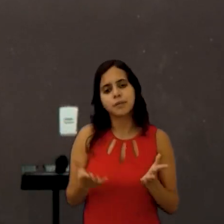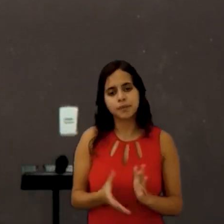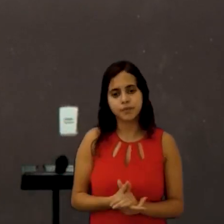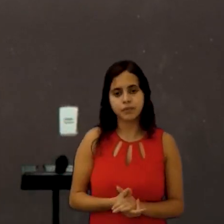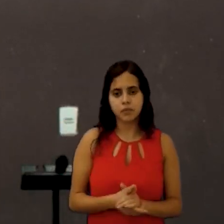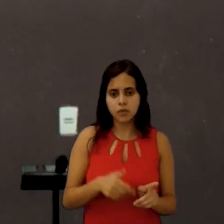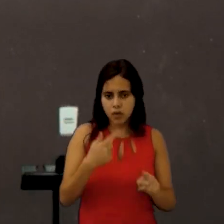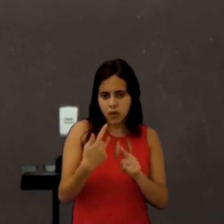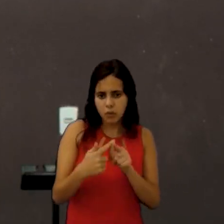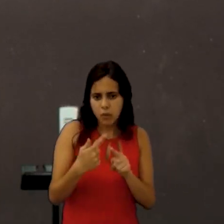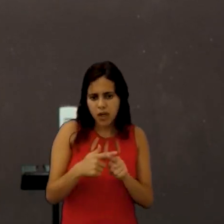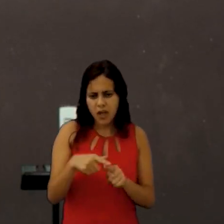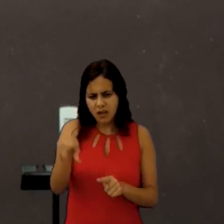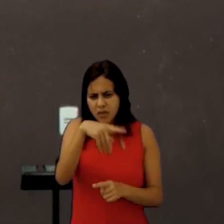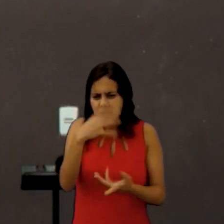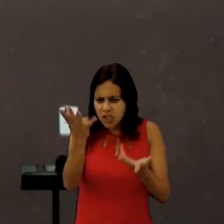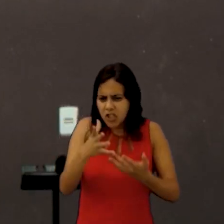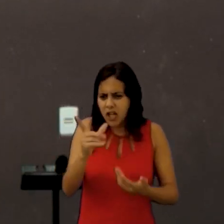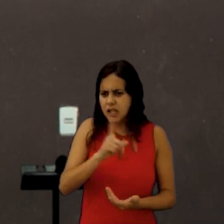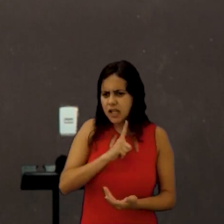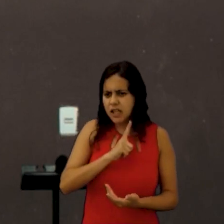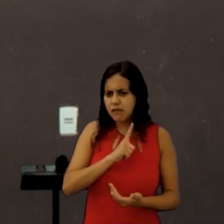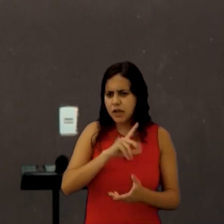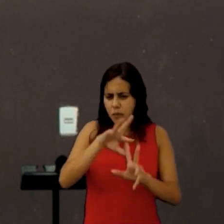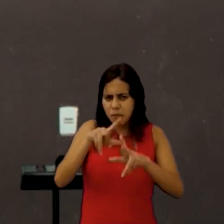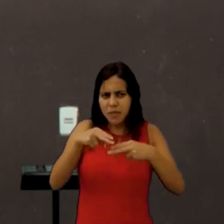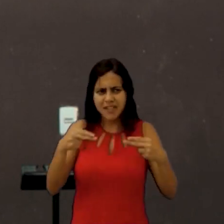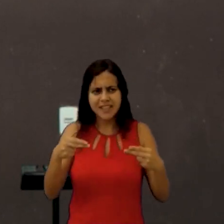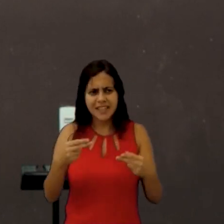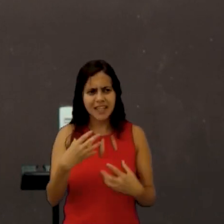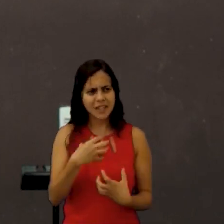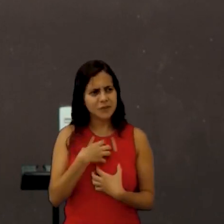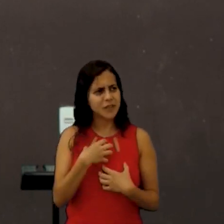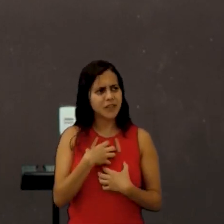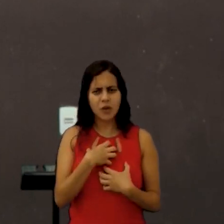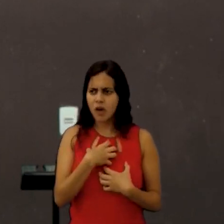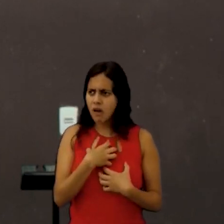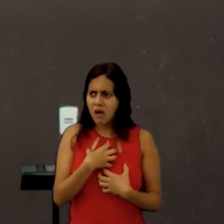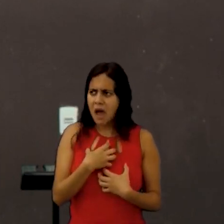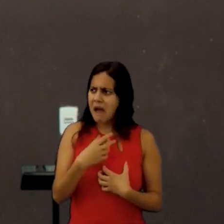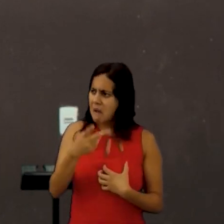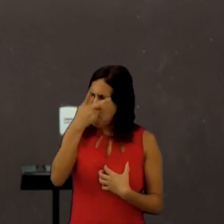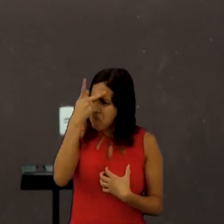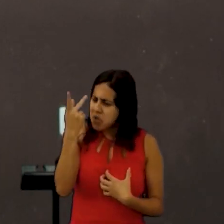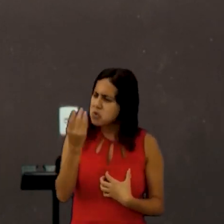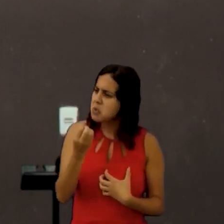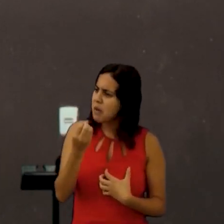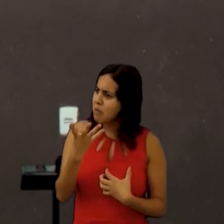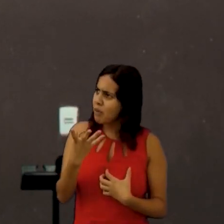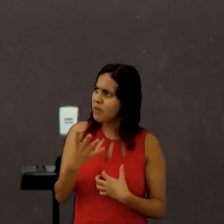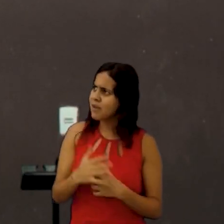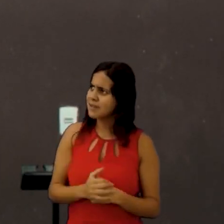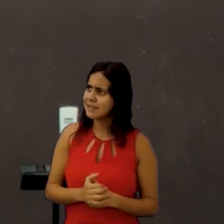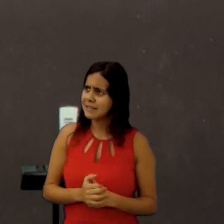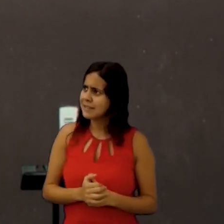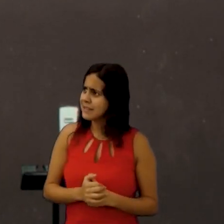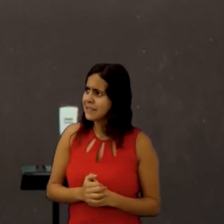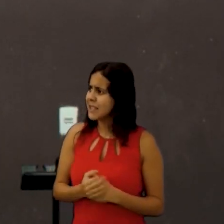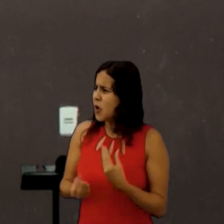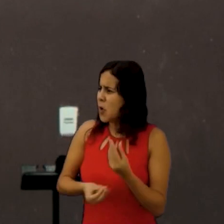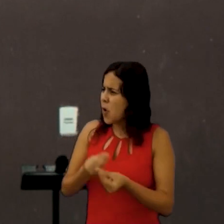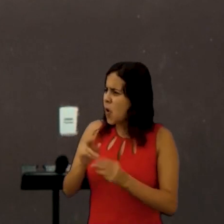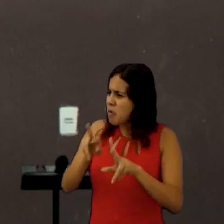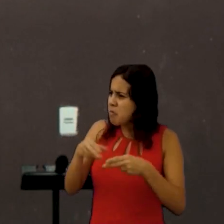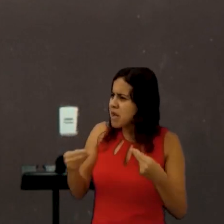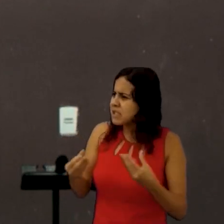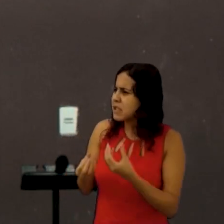já recebeu um presente de alguém que você ficou tão constrangido com a bondade da pessoa que você ficou, meu Deus, o que é que eu faço para devolver essa